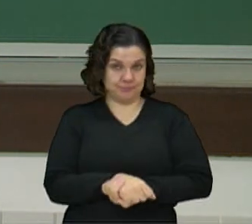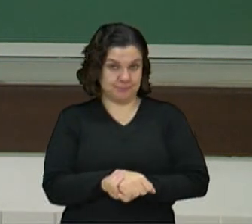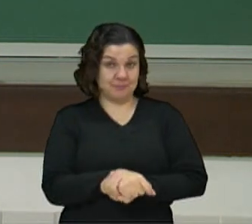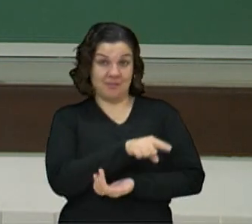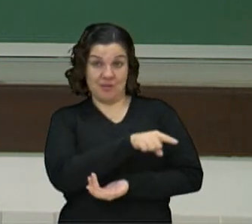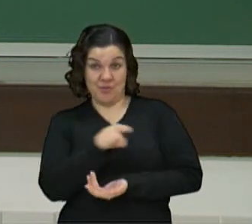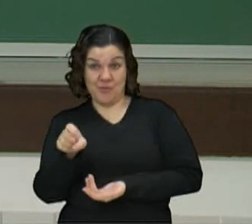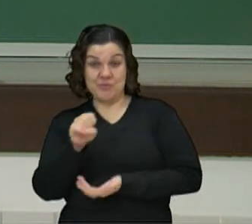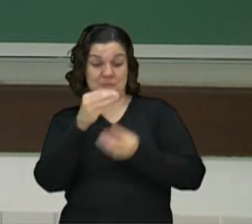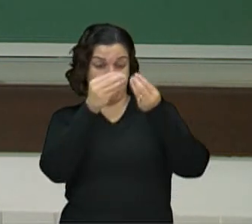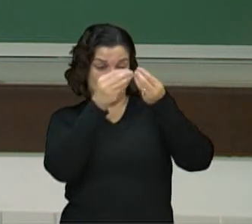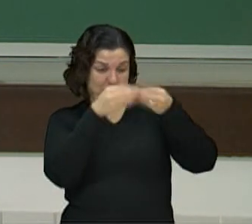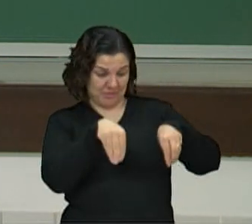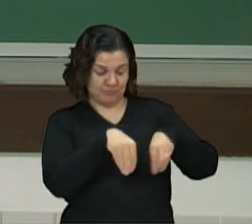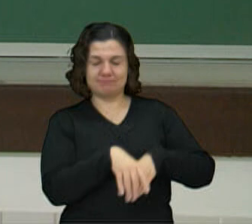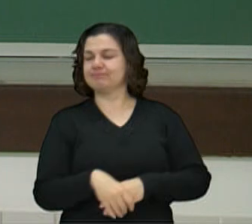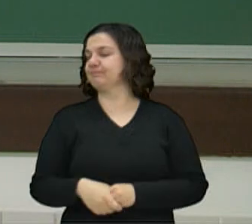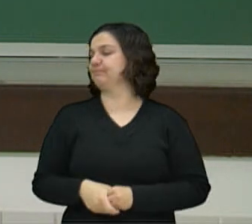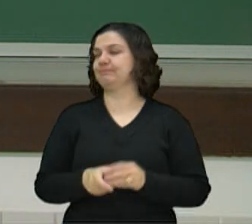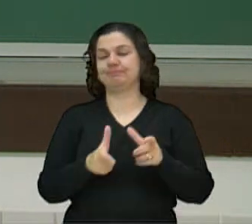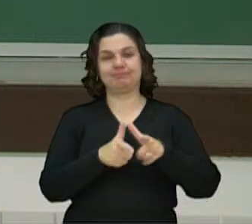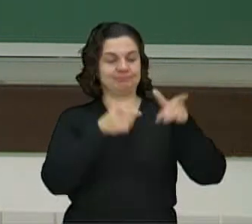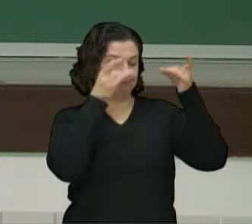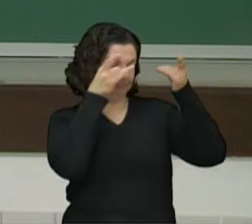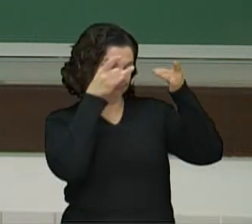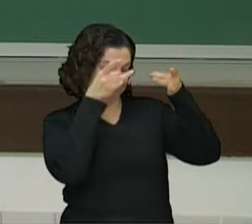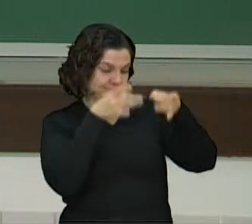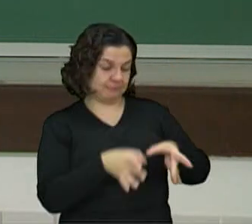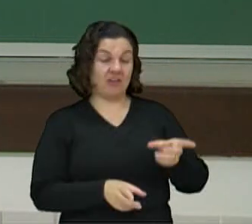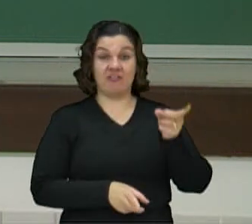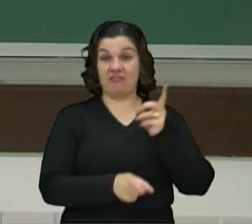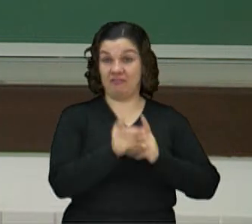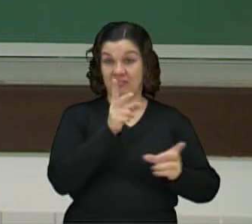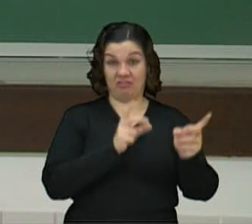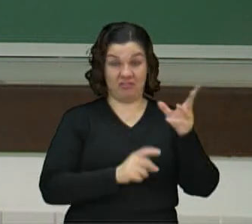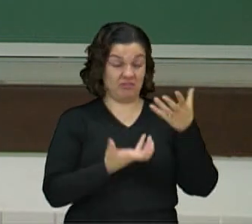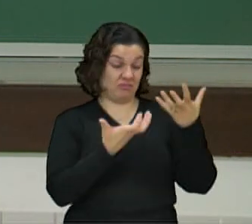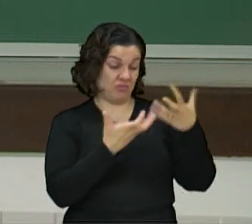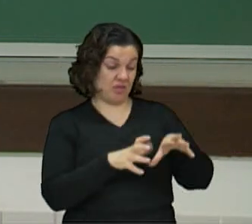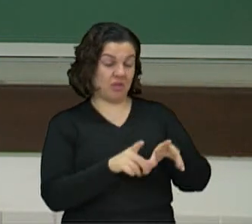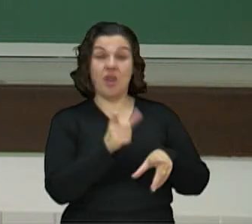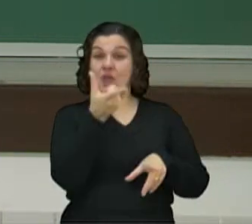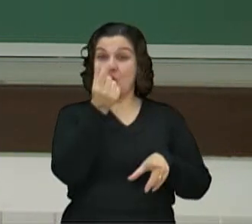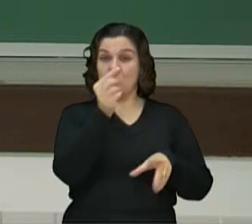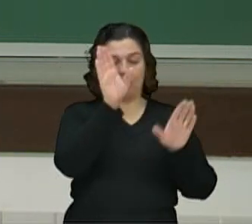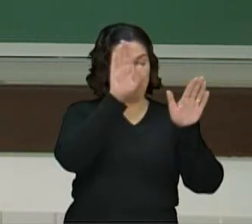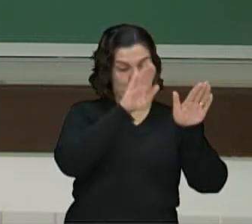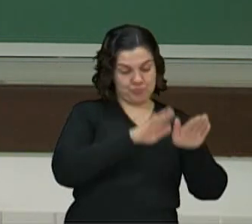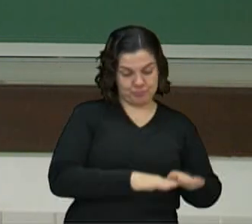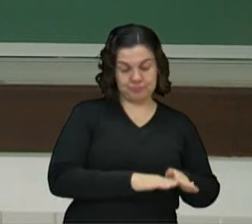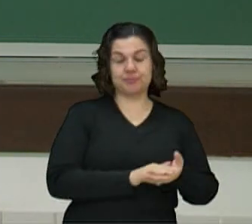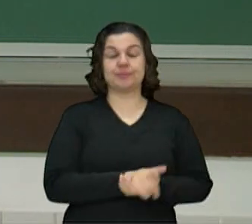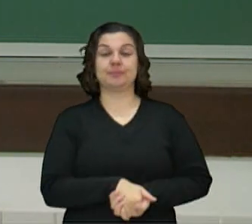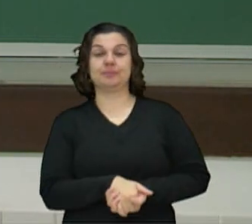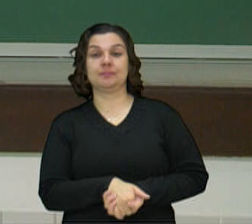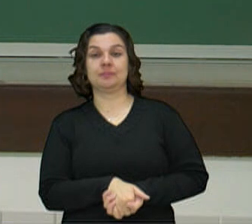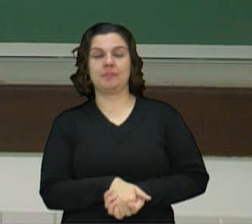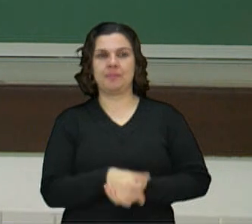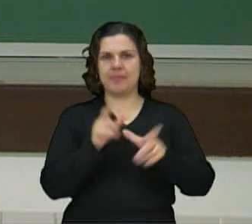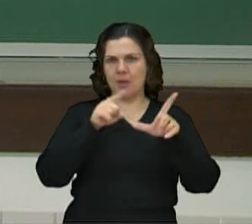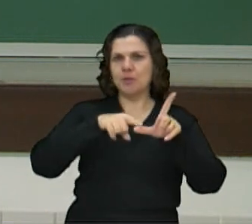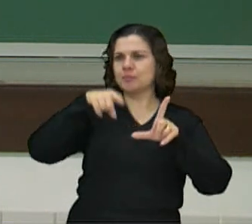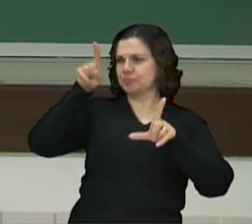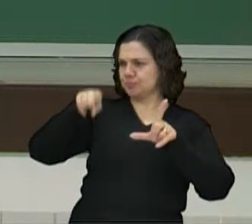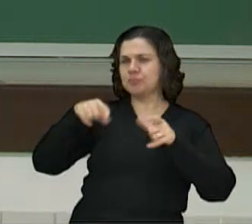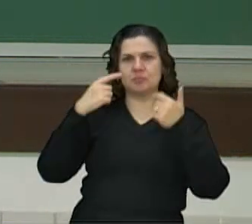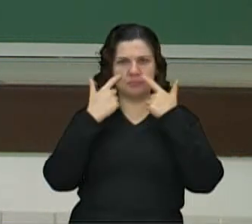a empresa tiver prejuízo, muitas pessoas vão querer vender as ações daquela empresa e o valor vai baixar. Mais ou